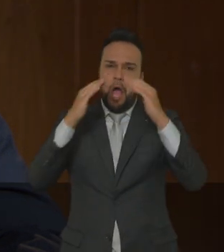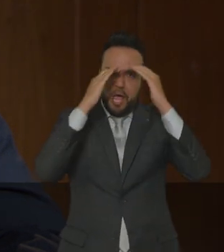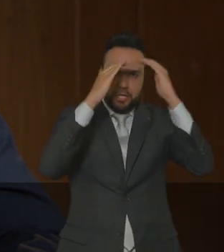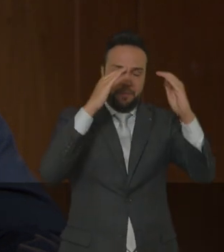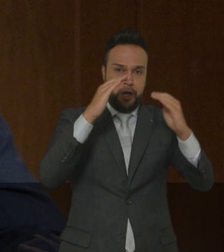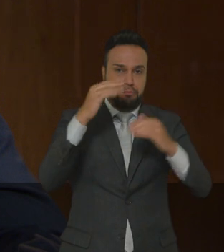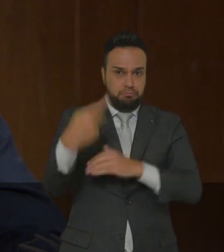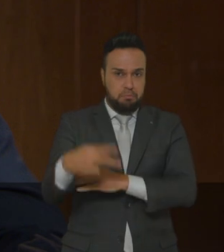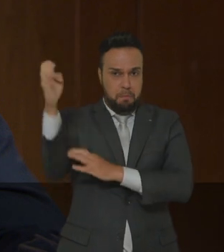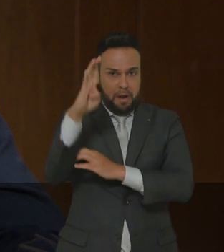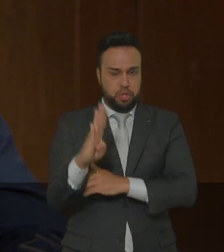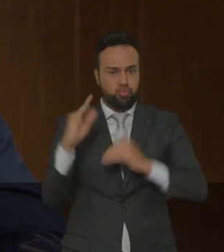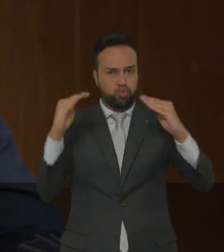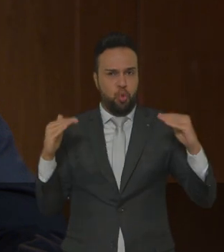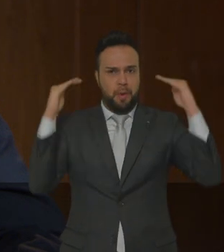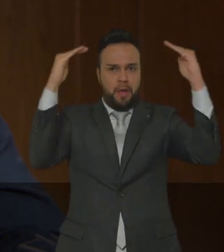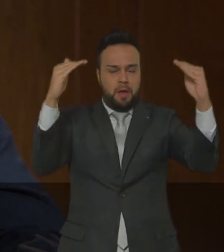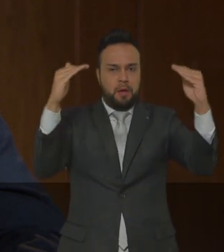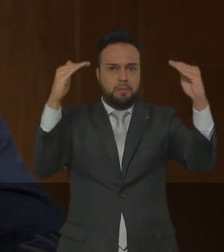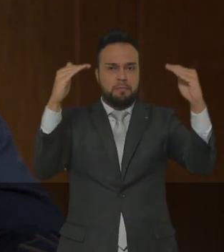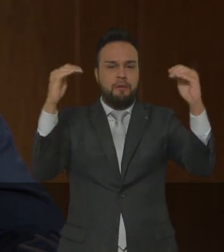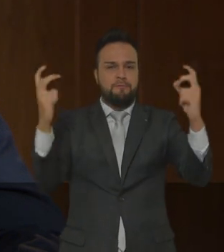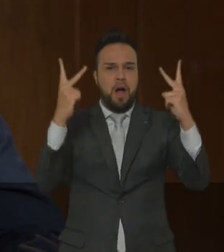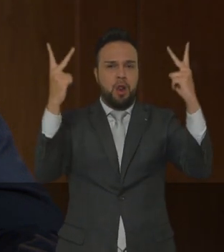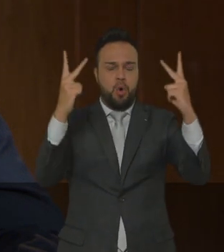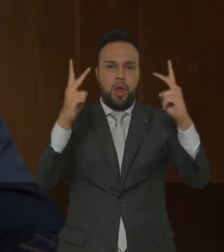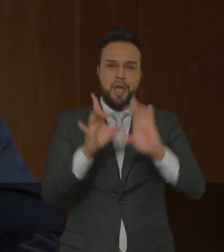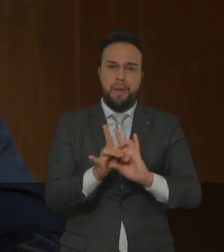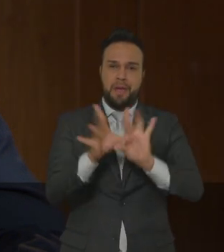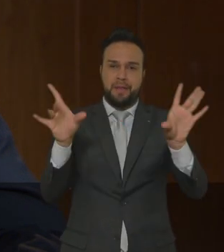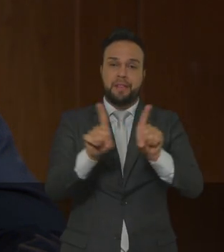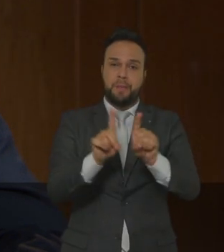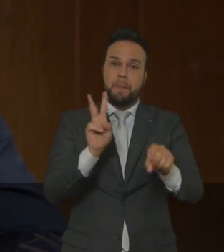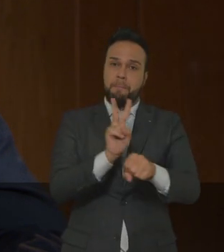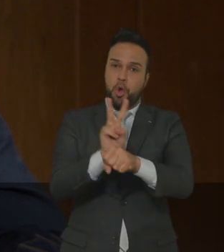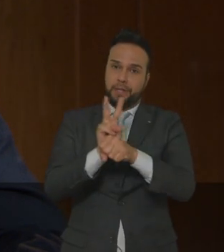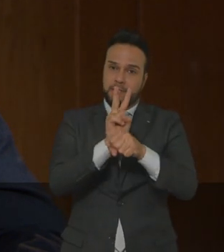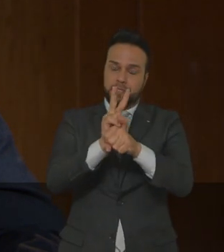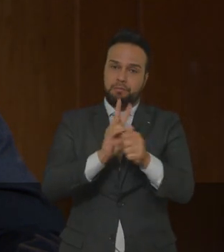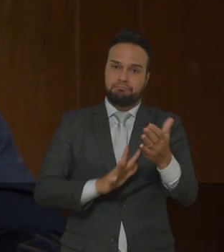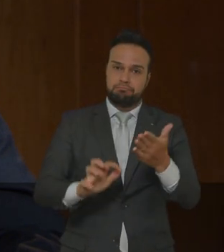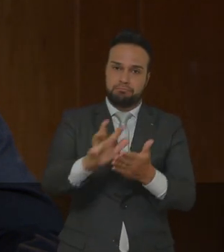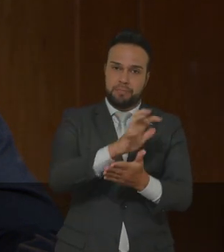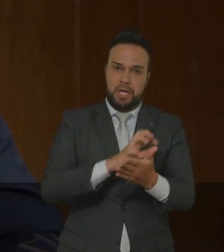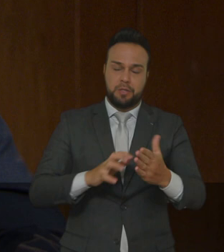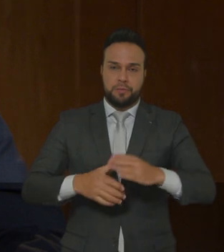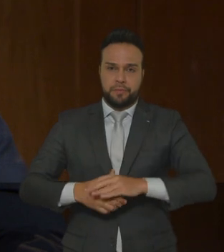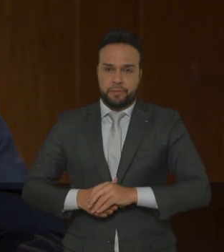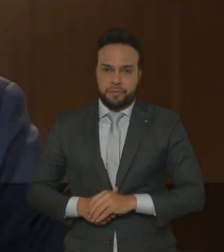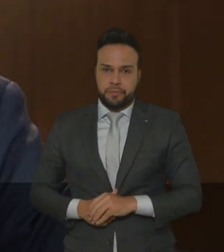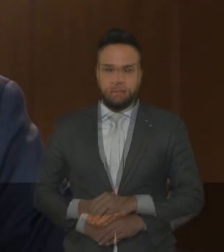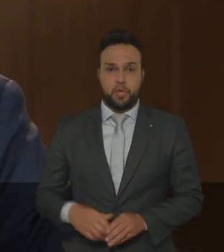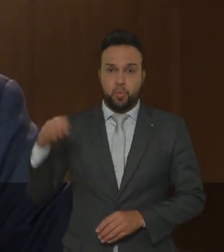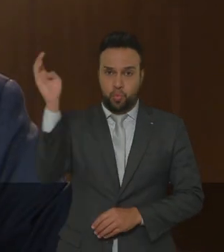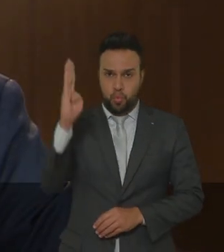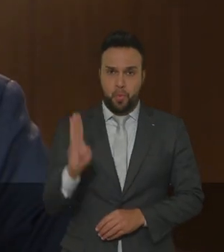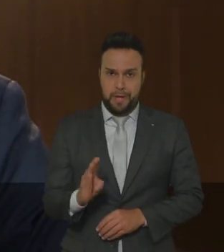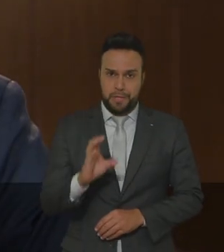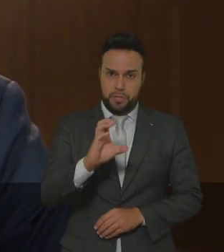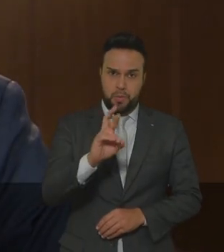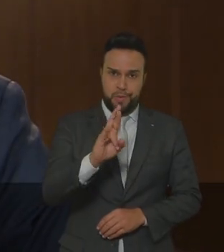quaisquer parceiros que respeitem Nossa soberania prezem pela Liberdade e pela proteção de dados